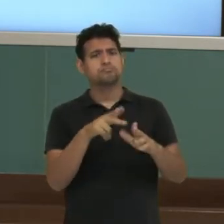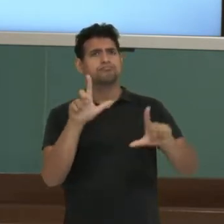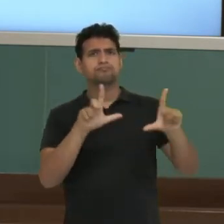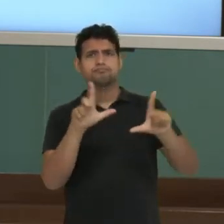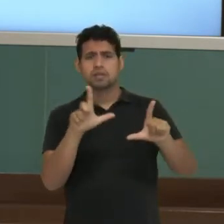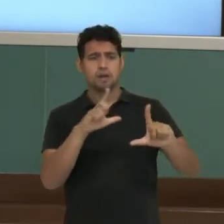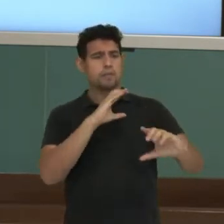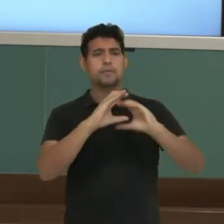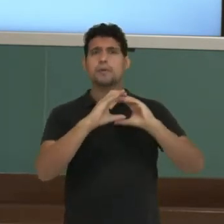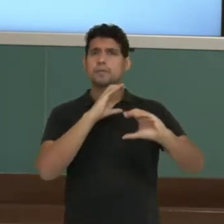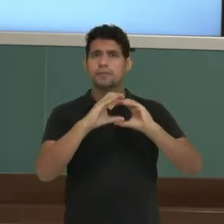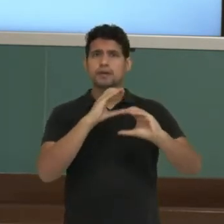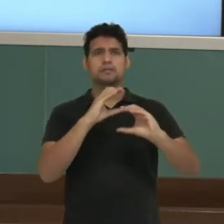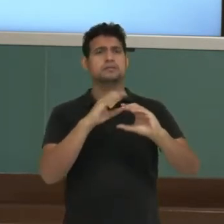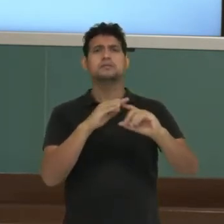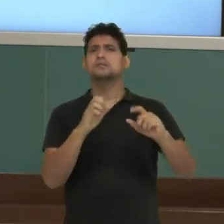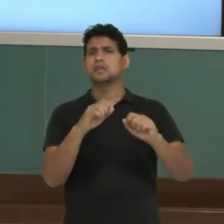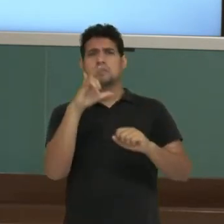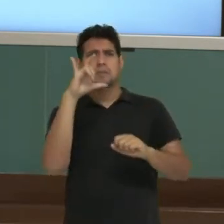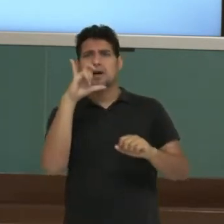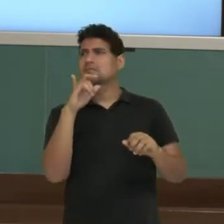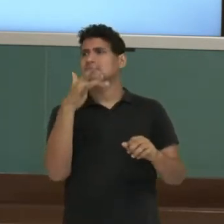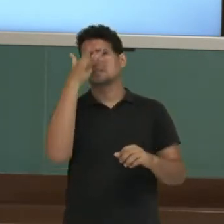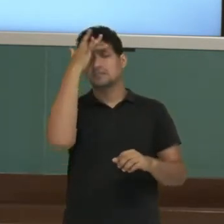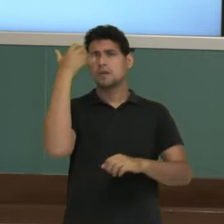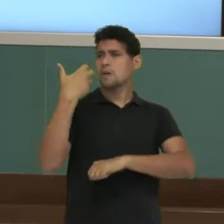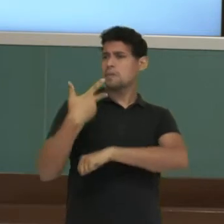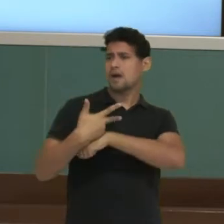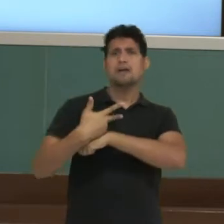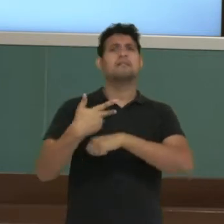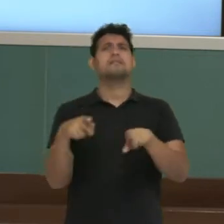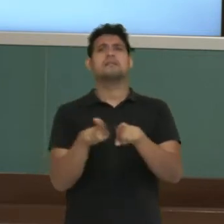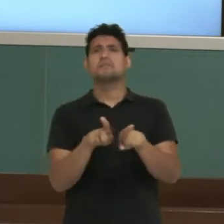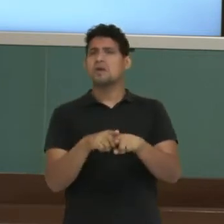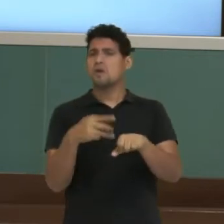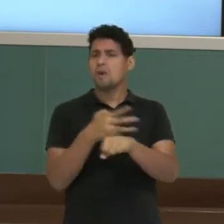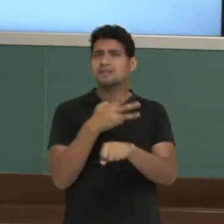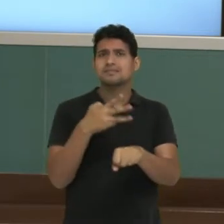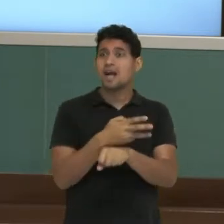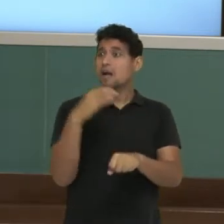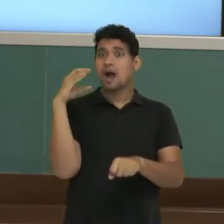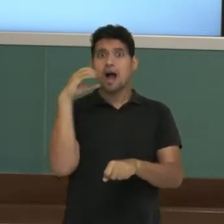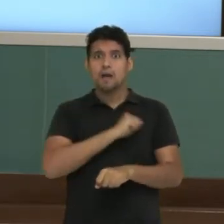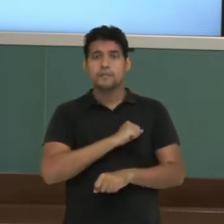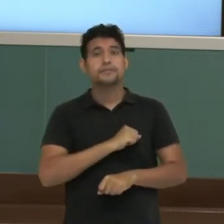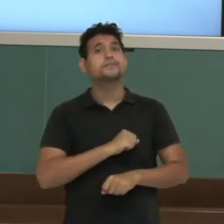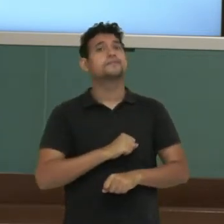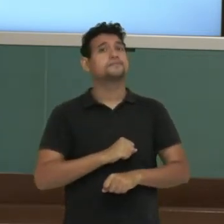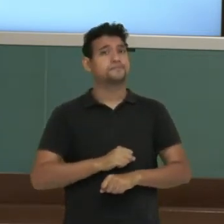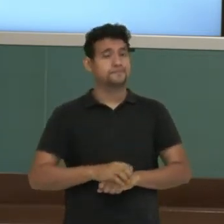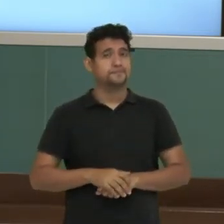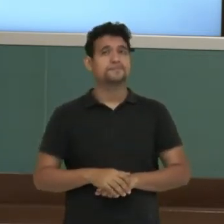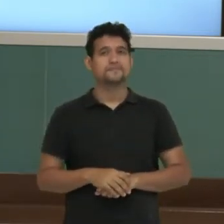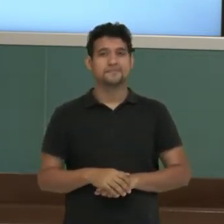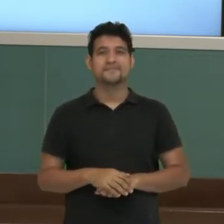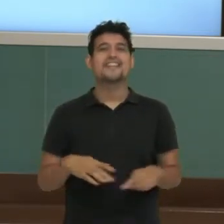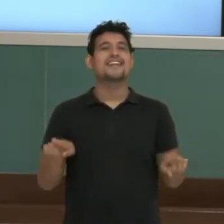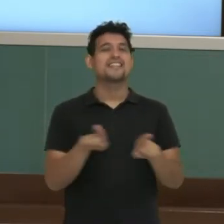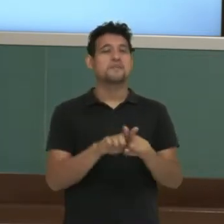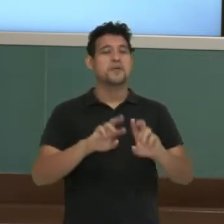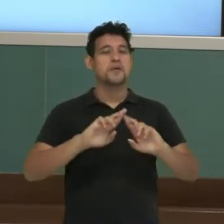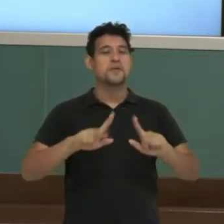de comunicação, você pode falar com pessoas online na mesma distância. Outros elementos que